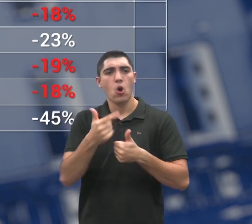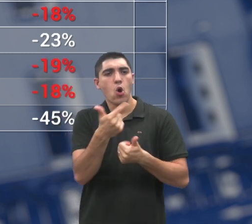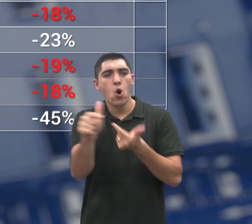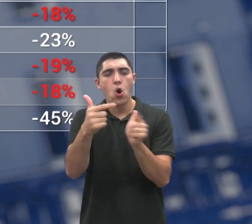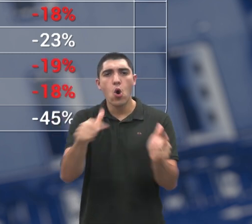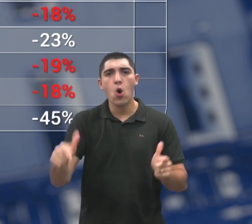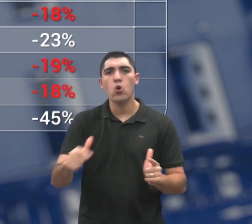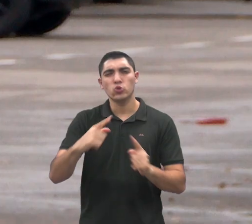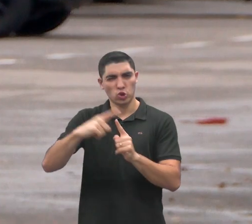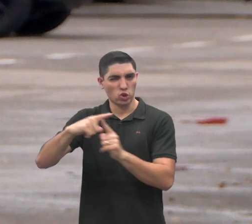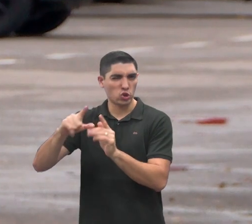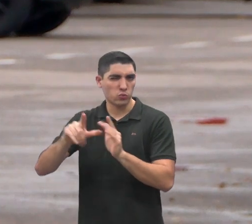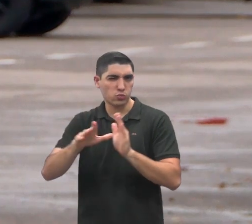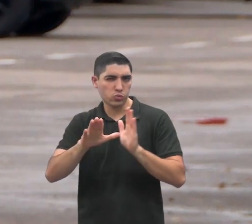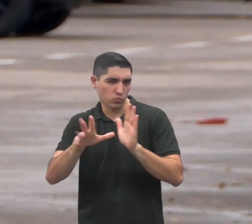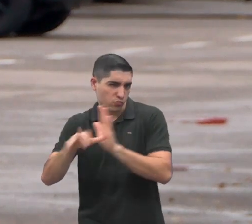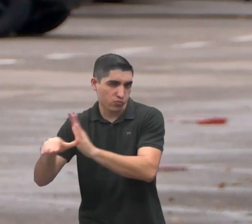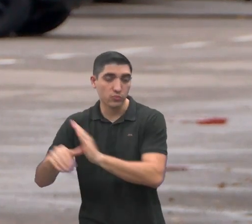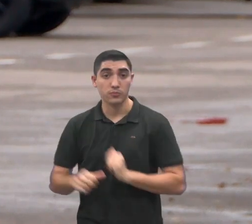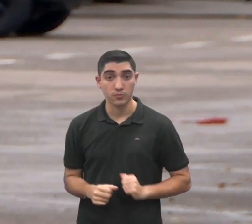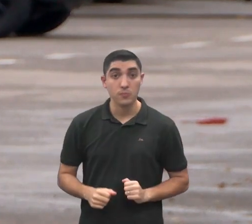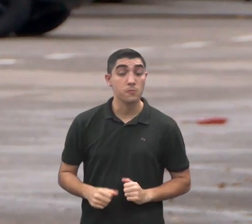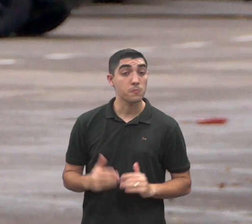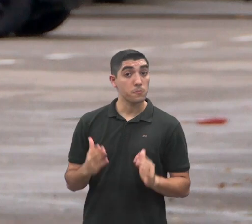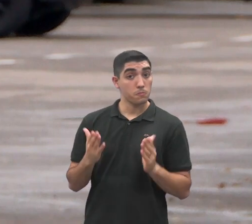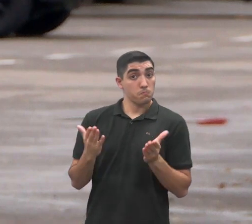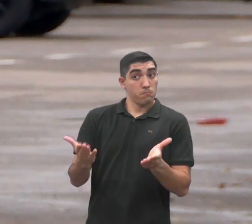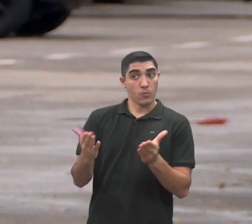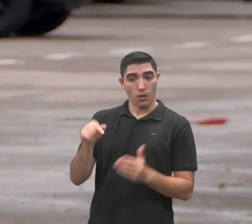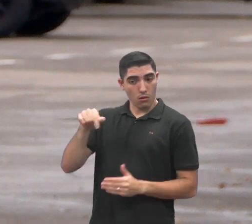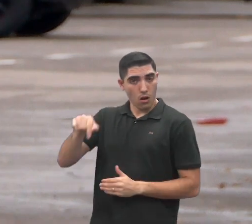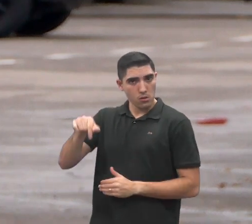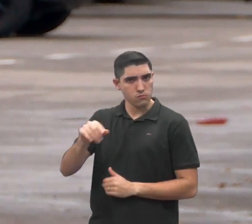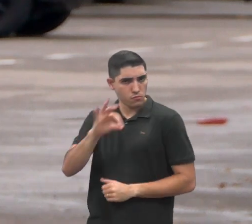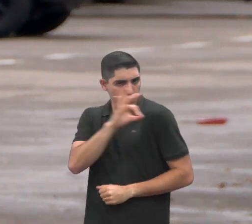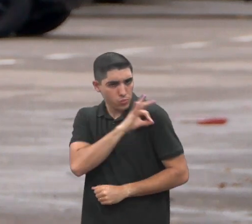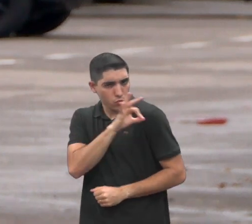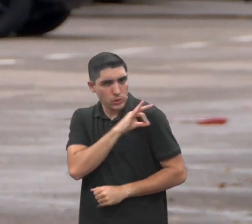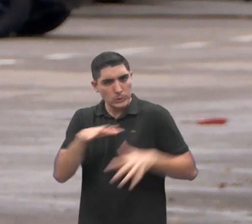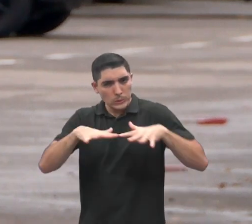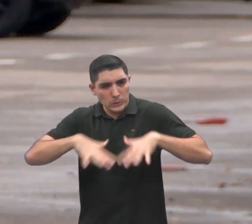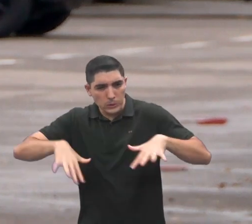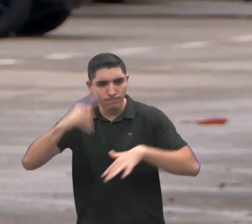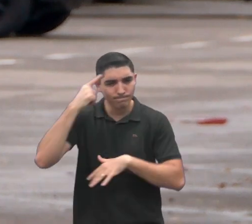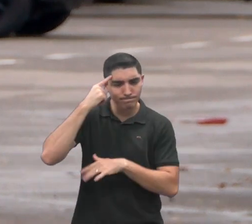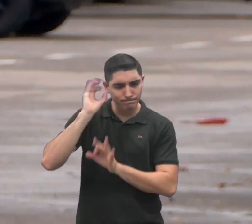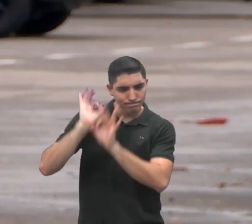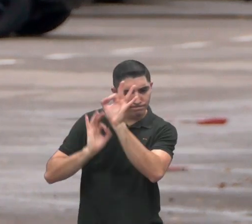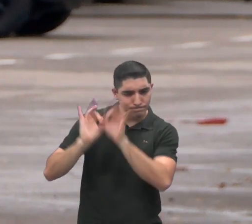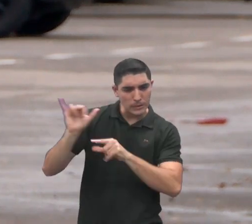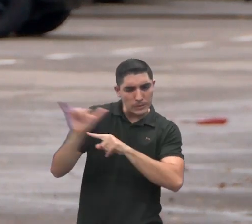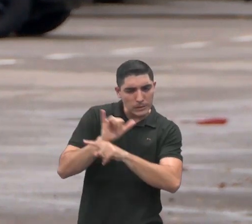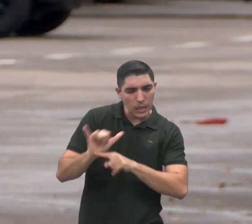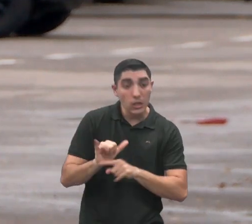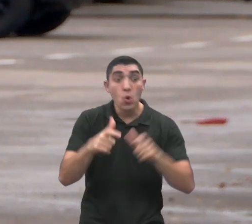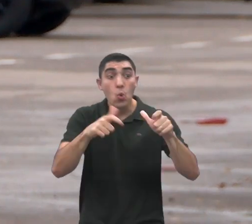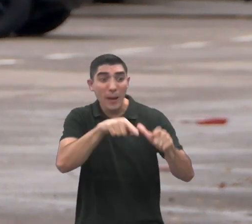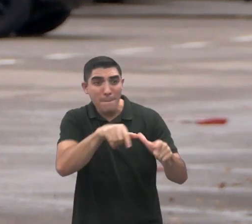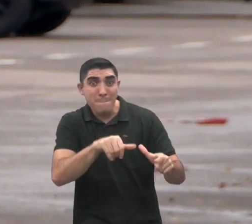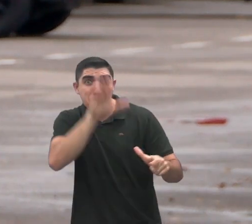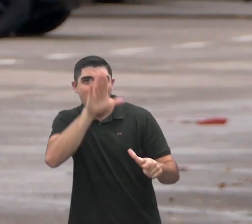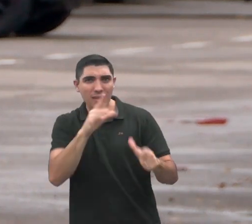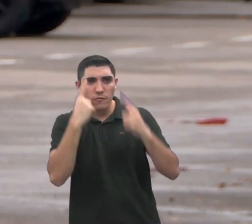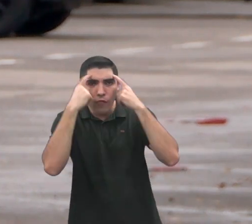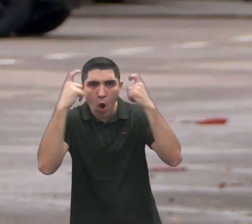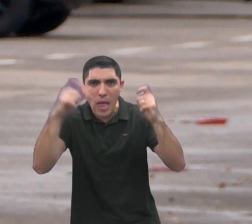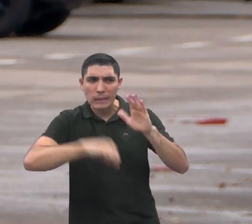e outros furtos. Além do patrulhamento diário, as autoridades realizam operações estratégicas em áreas com maiores